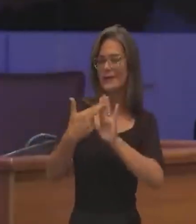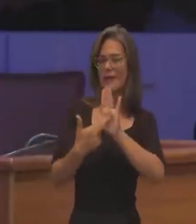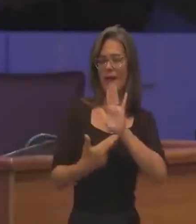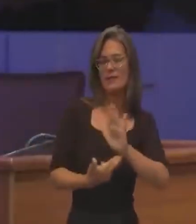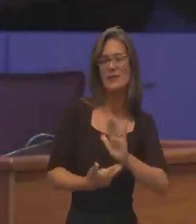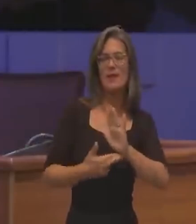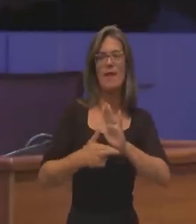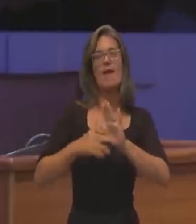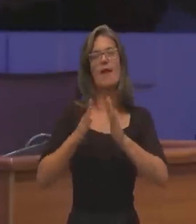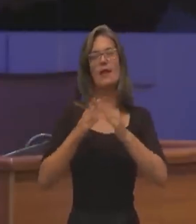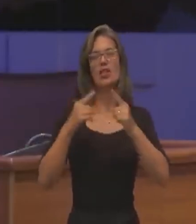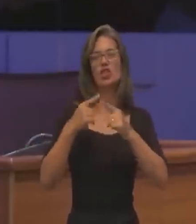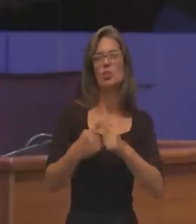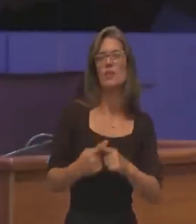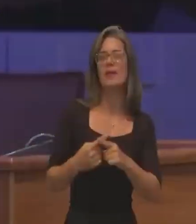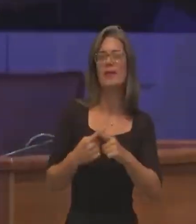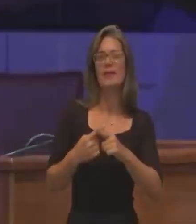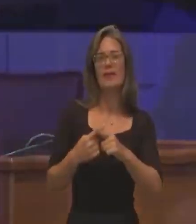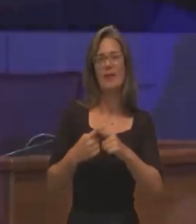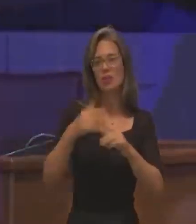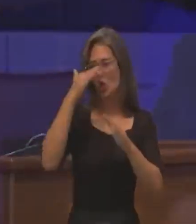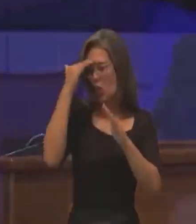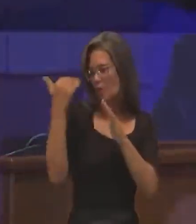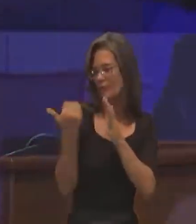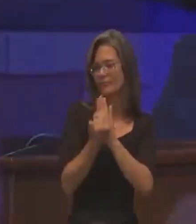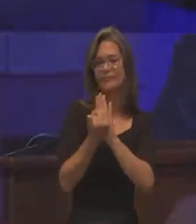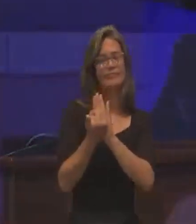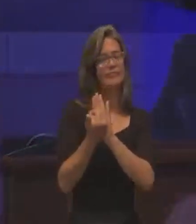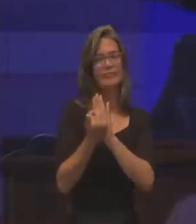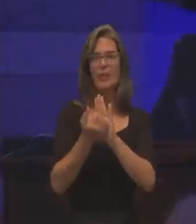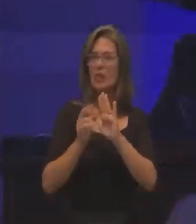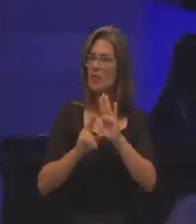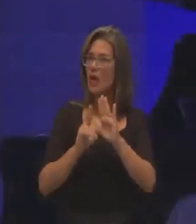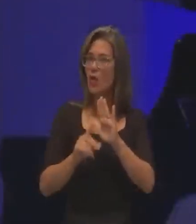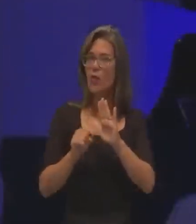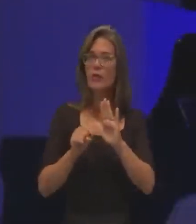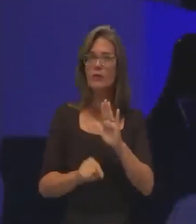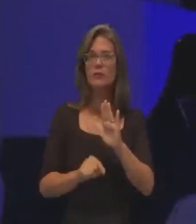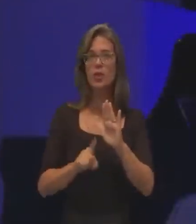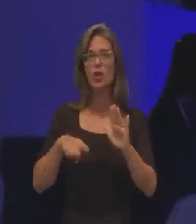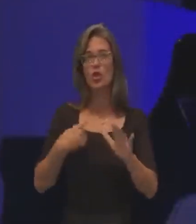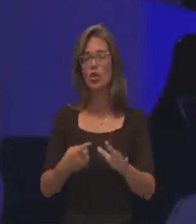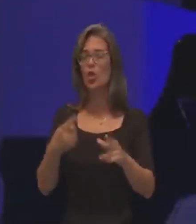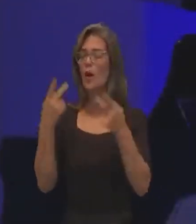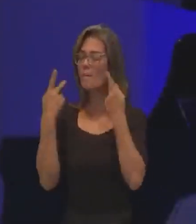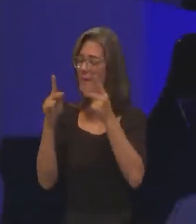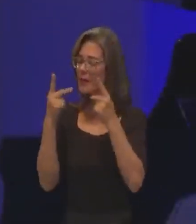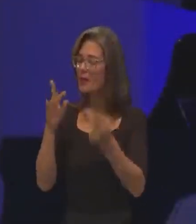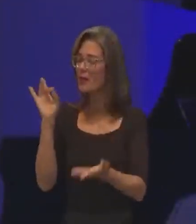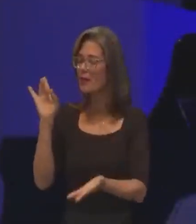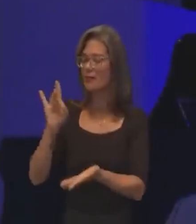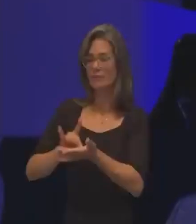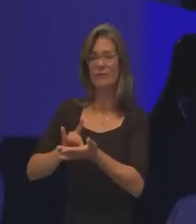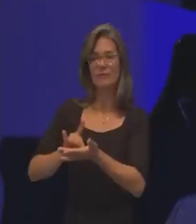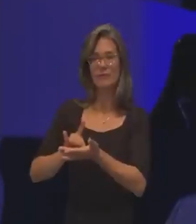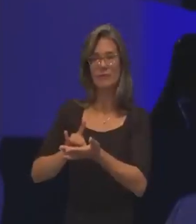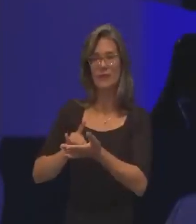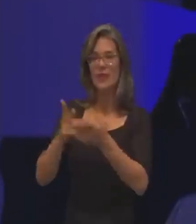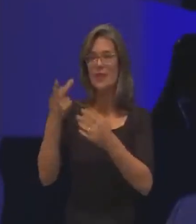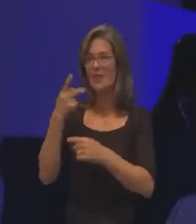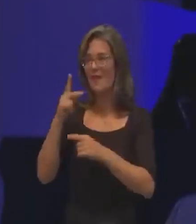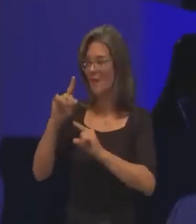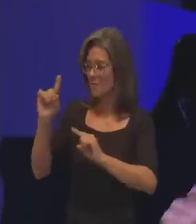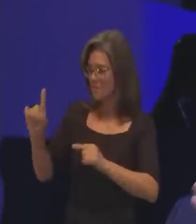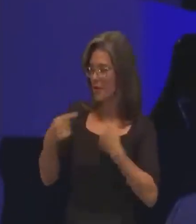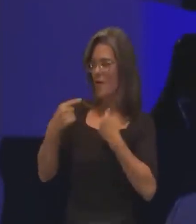ou condutas que uma igreja estabelece. Nós estamos pregando a verdade, e a verdade confronta a nossa vida, e